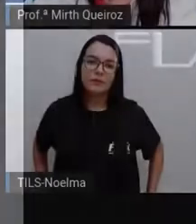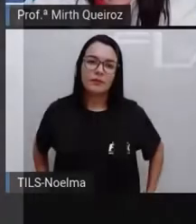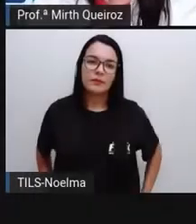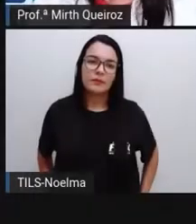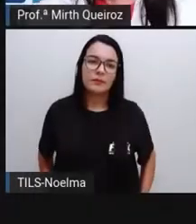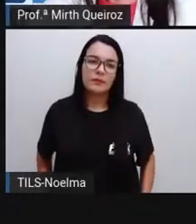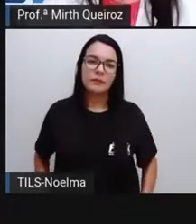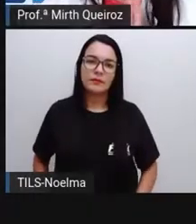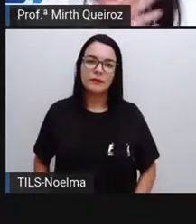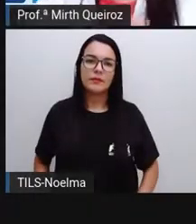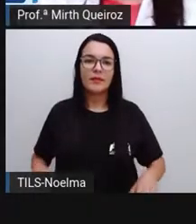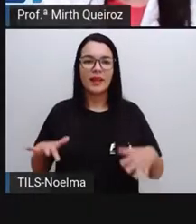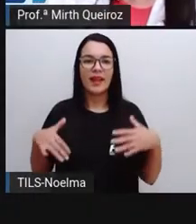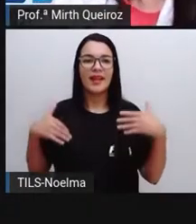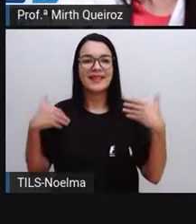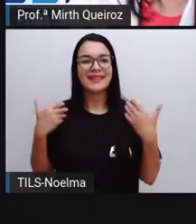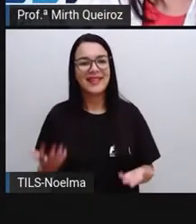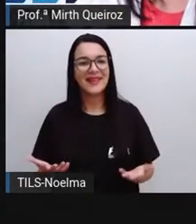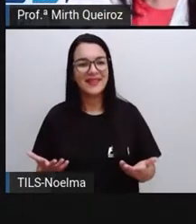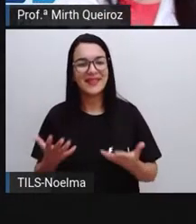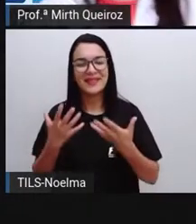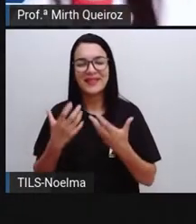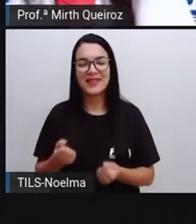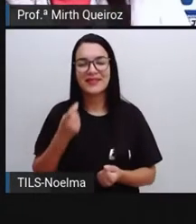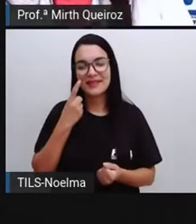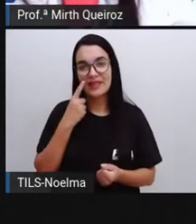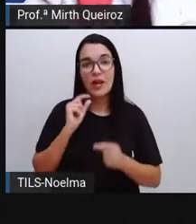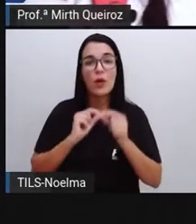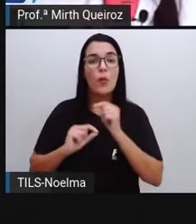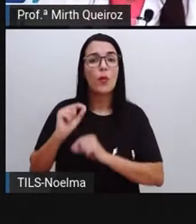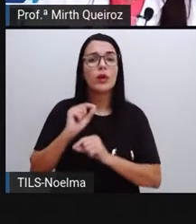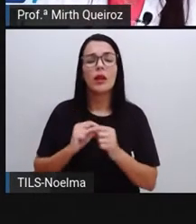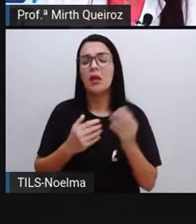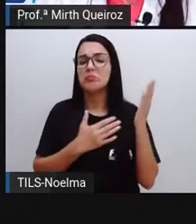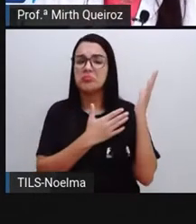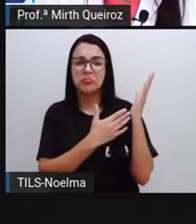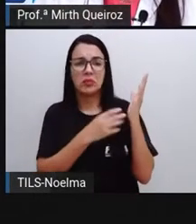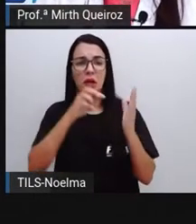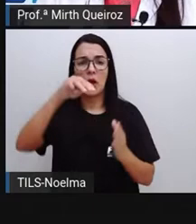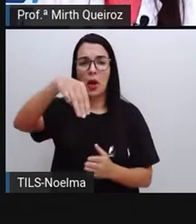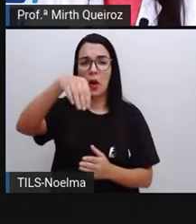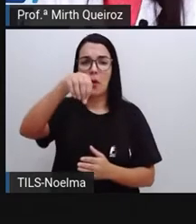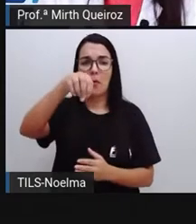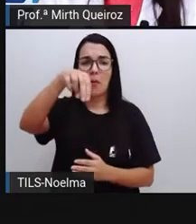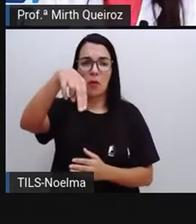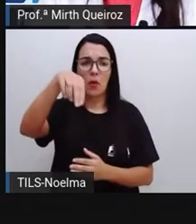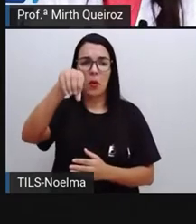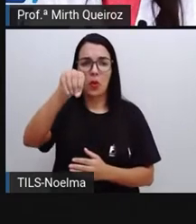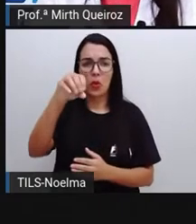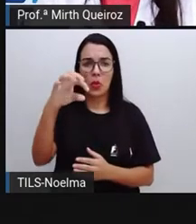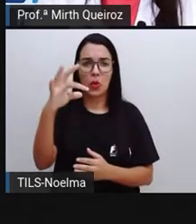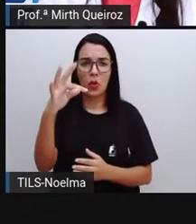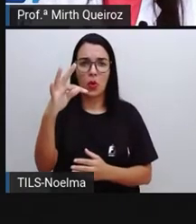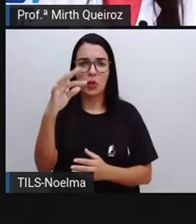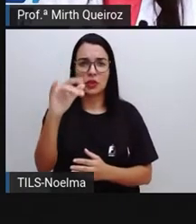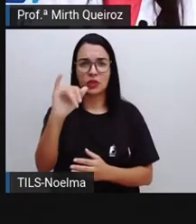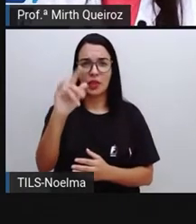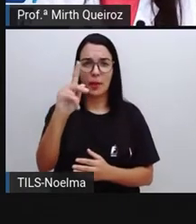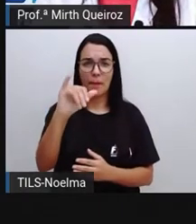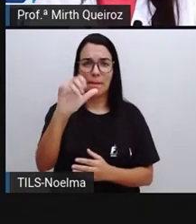Então, vamos lá. O que é monotipia? Mono vem de um, e